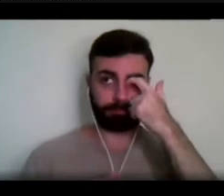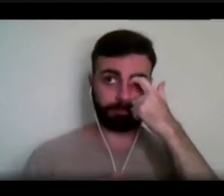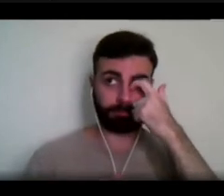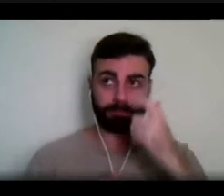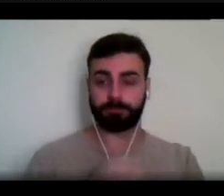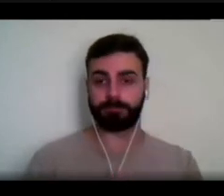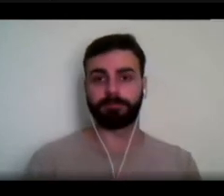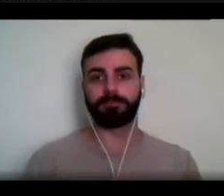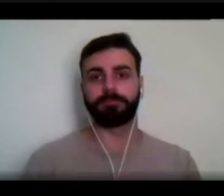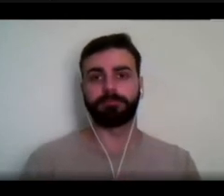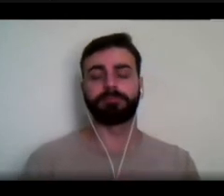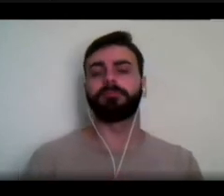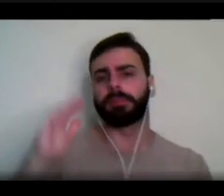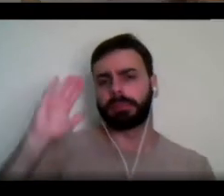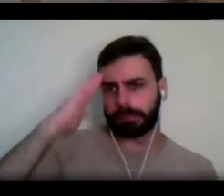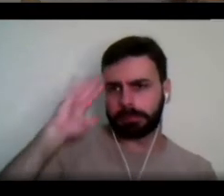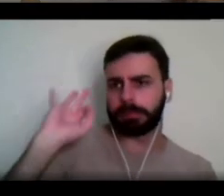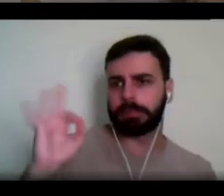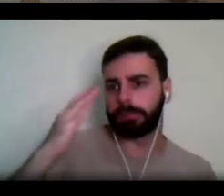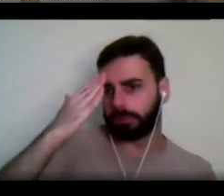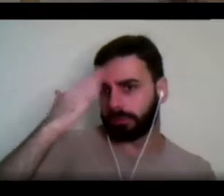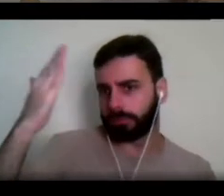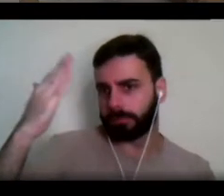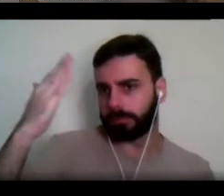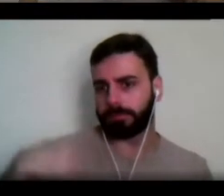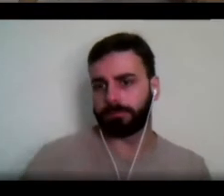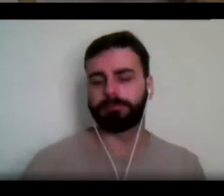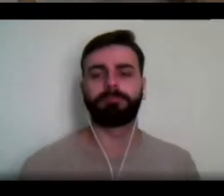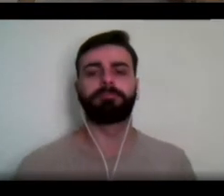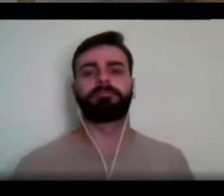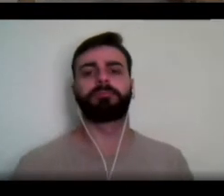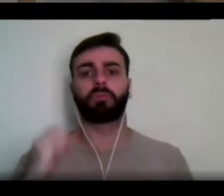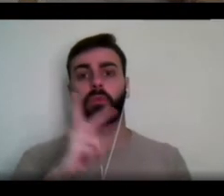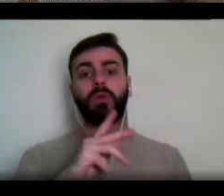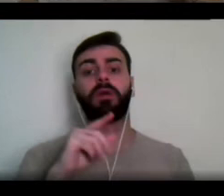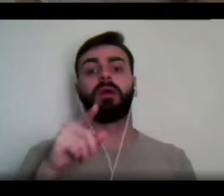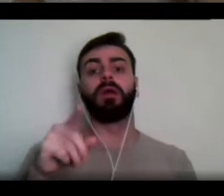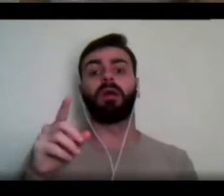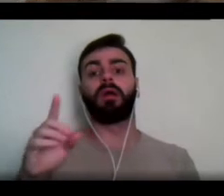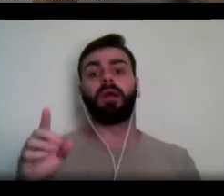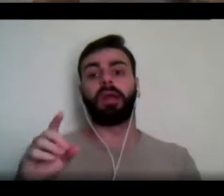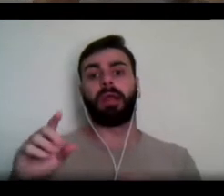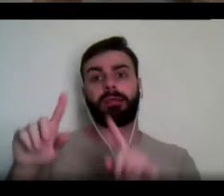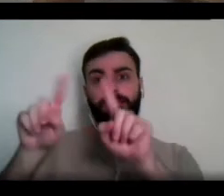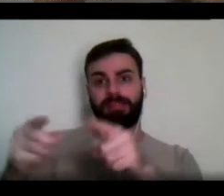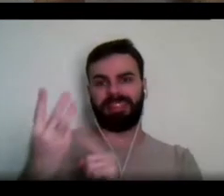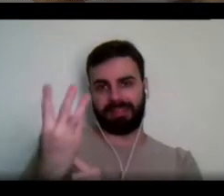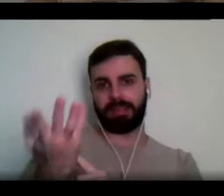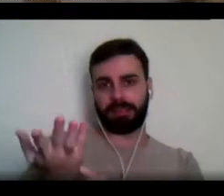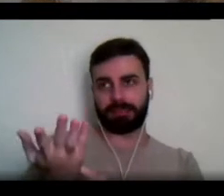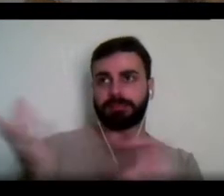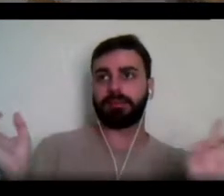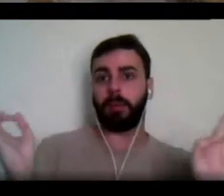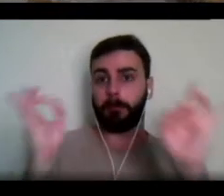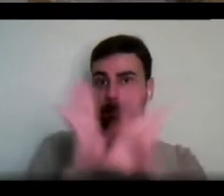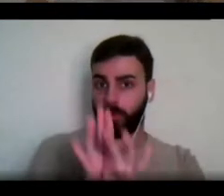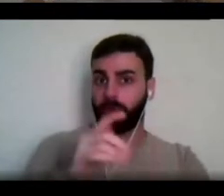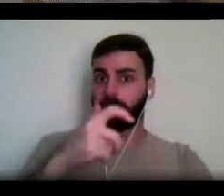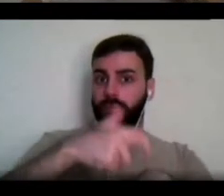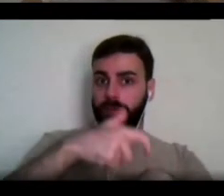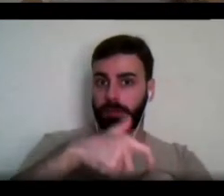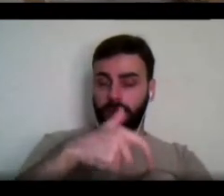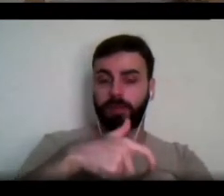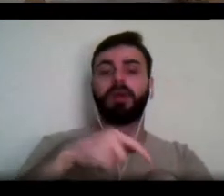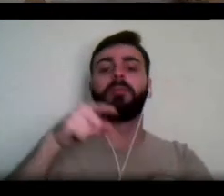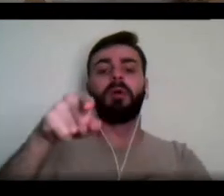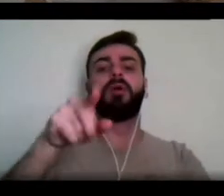Certo, entendi. Obrigada. Beleza. Aí depois, né, que você acha esse tempo T, você pega esse